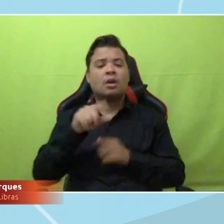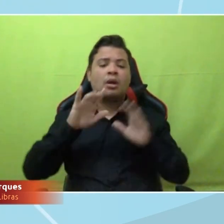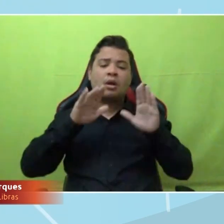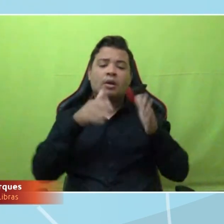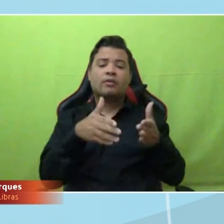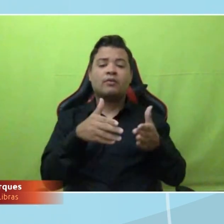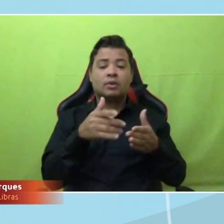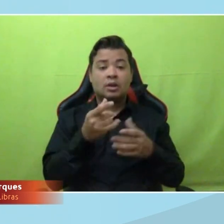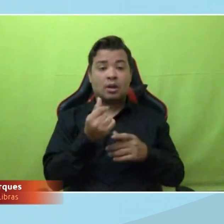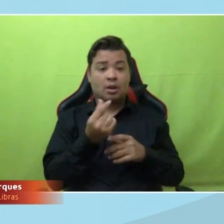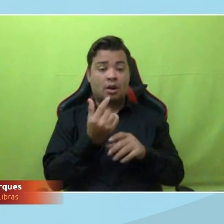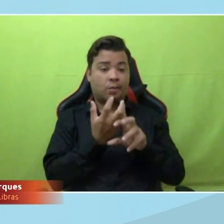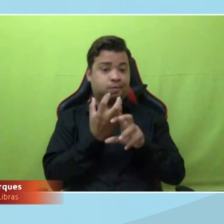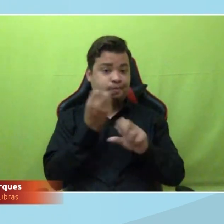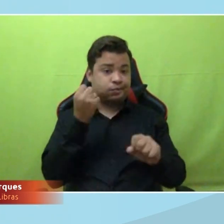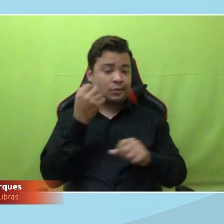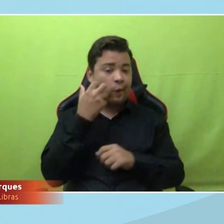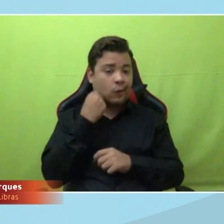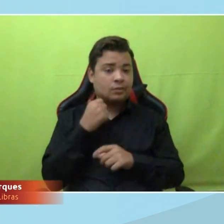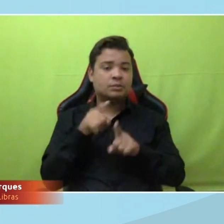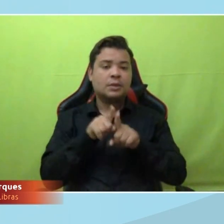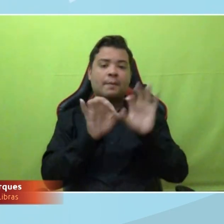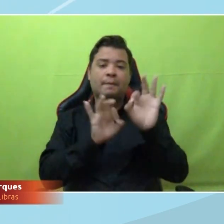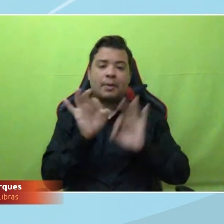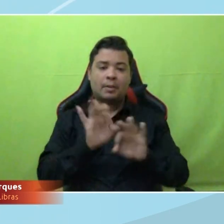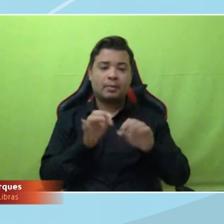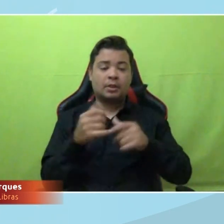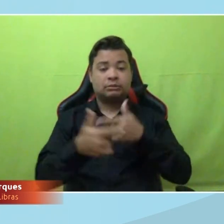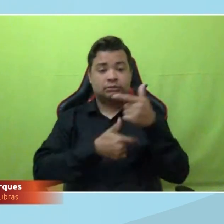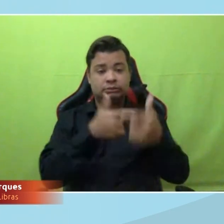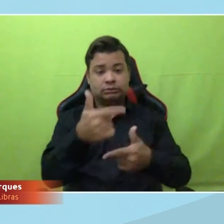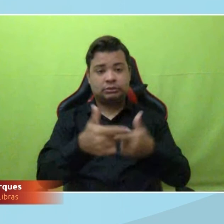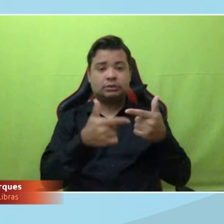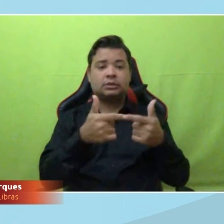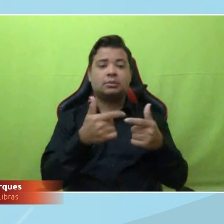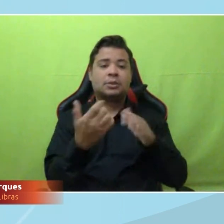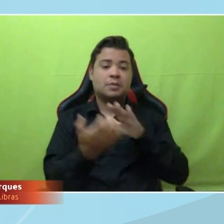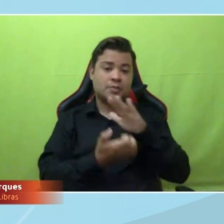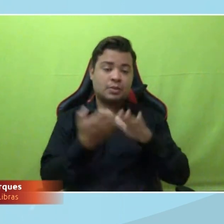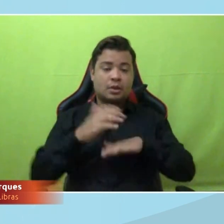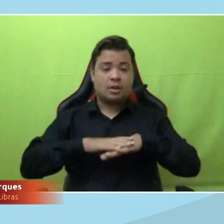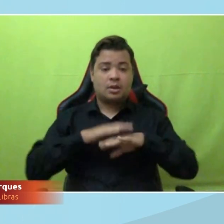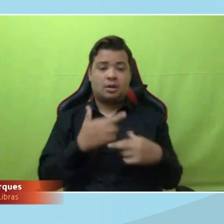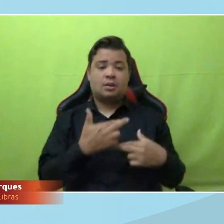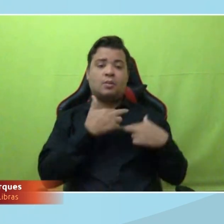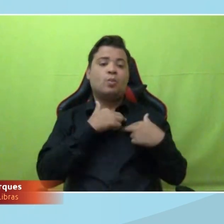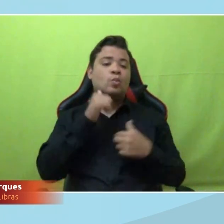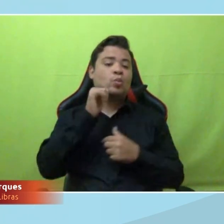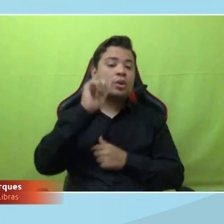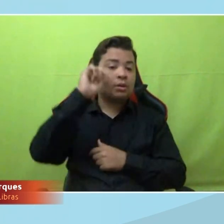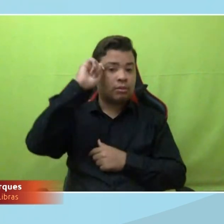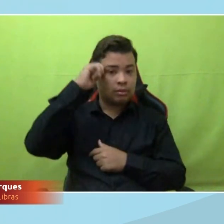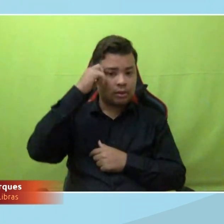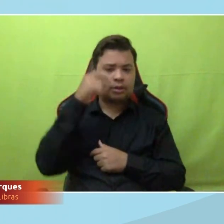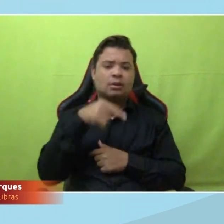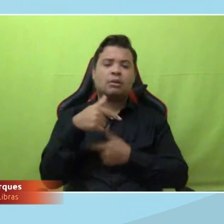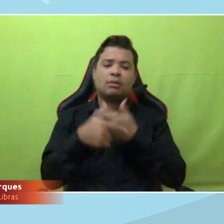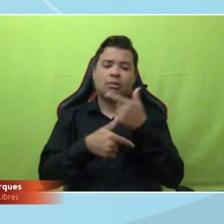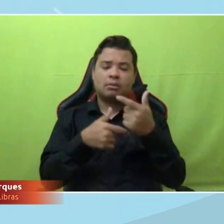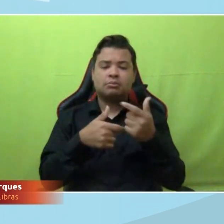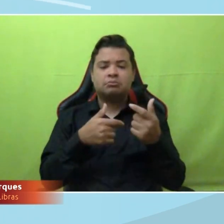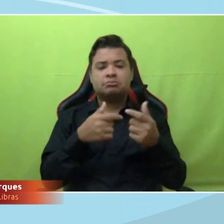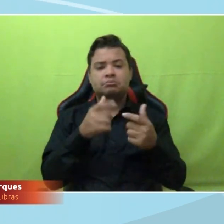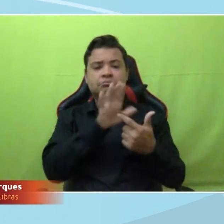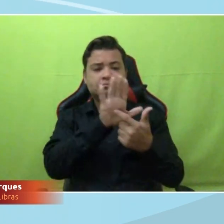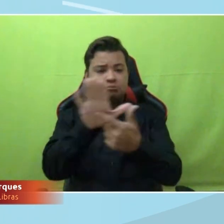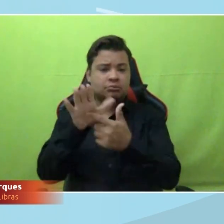e o desenvolvimento de negócios, gestados por mulheres negras. Todas as atividades são gratuitas e elas ocorrem no